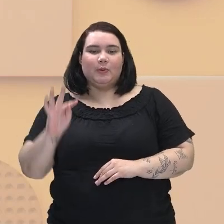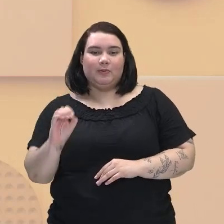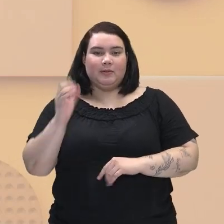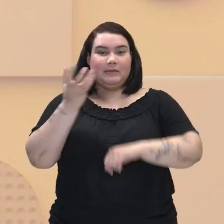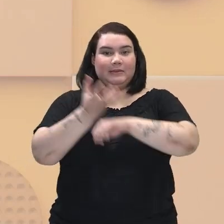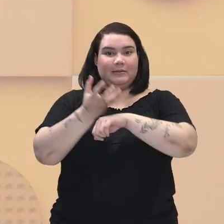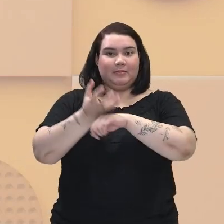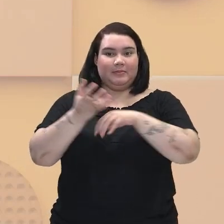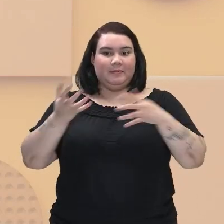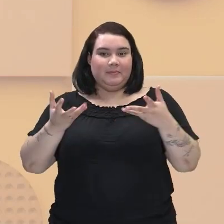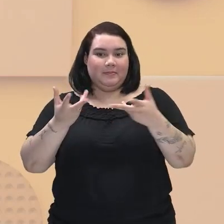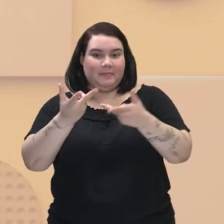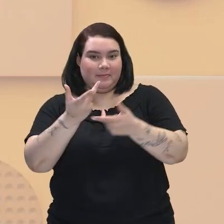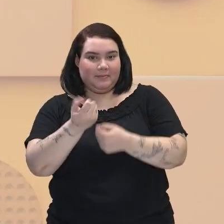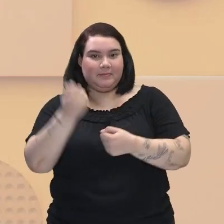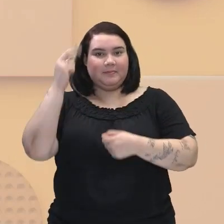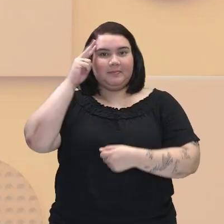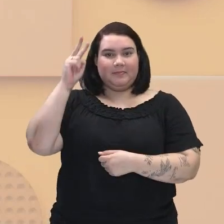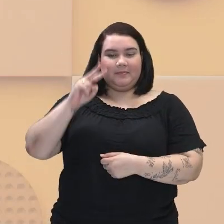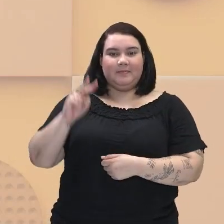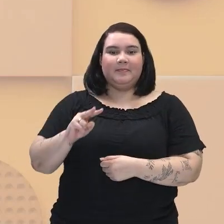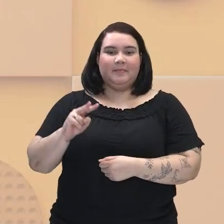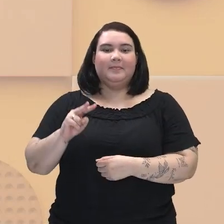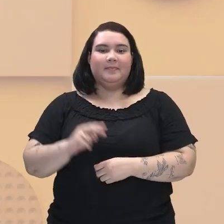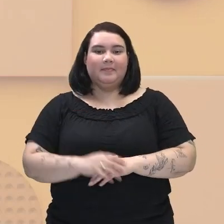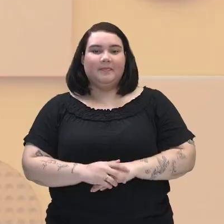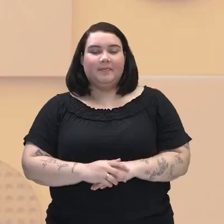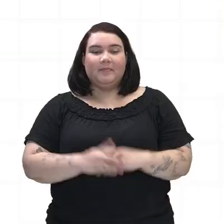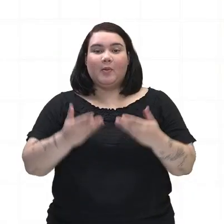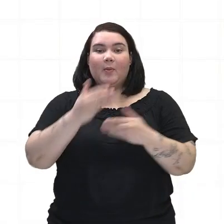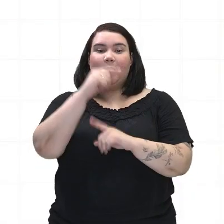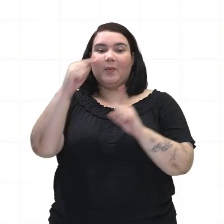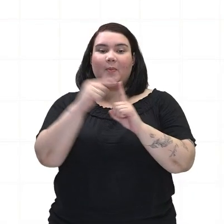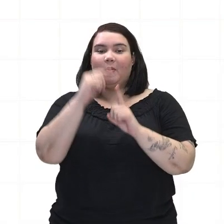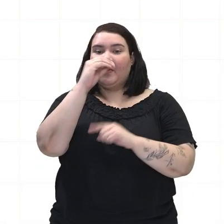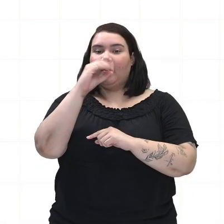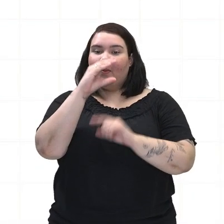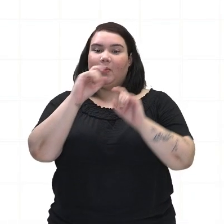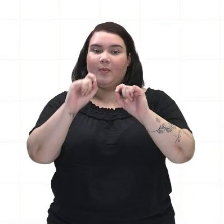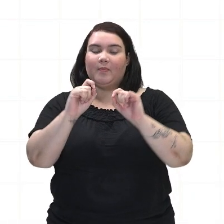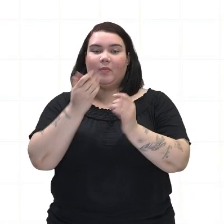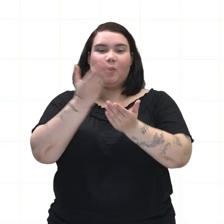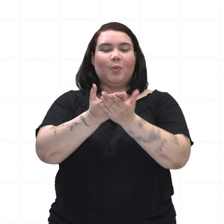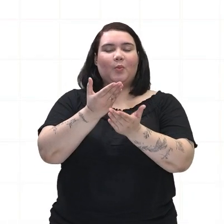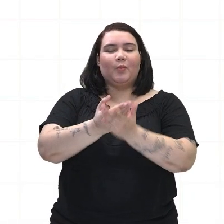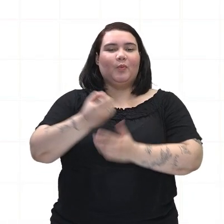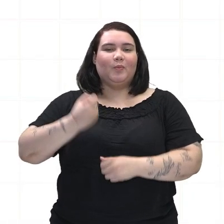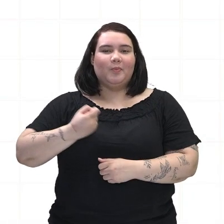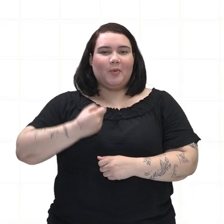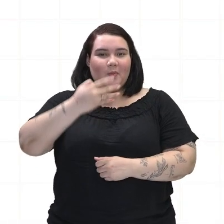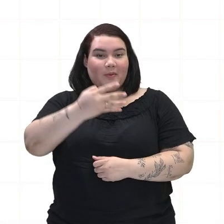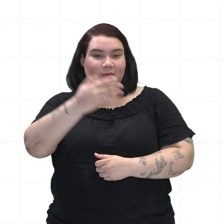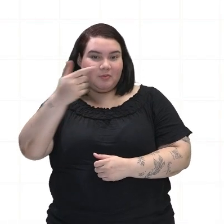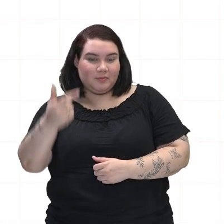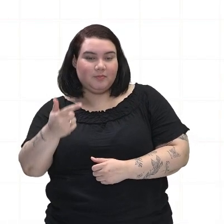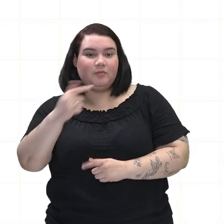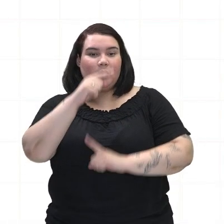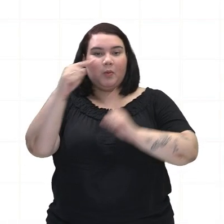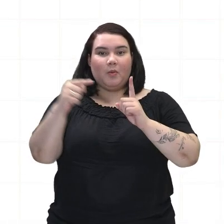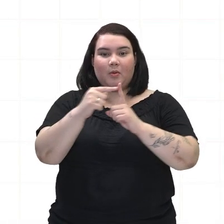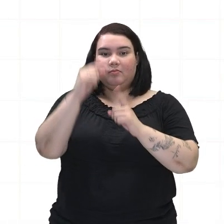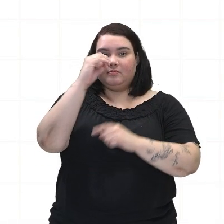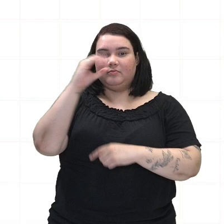melhor componente, o componente de História. Vamos ao objeto do conhecimento. Aula de número 42, objeto